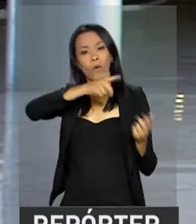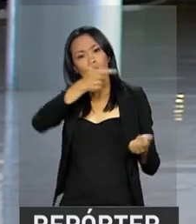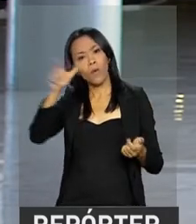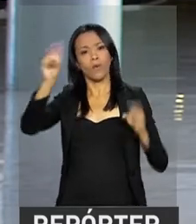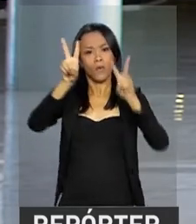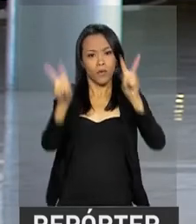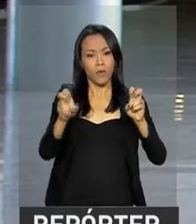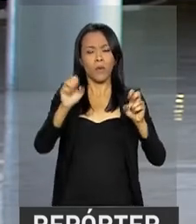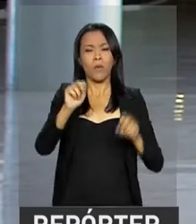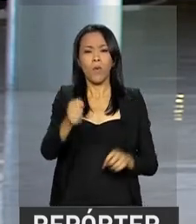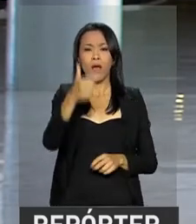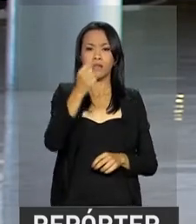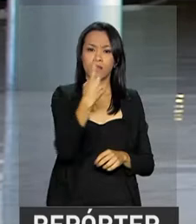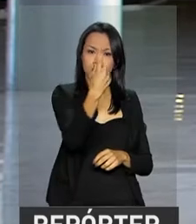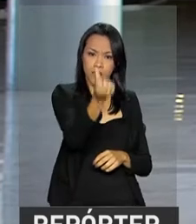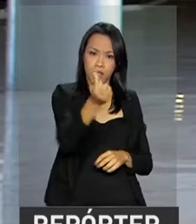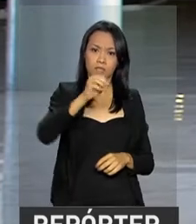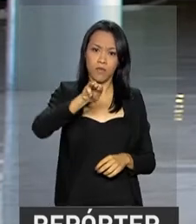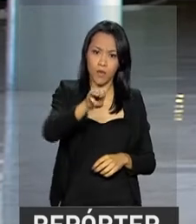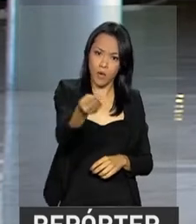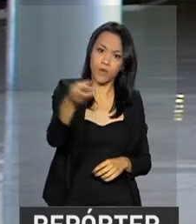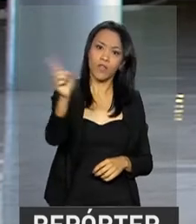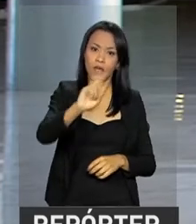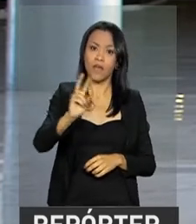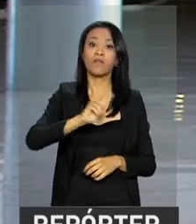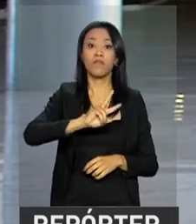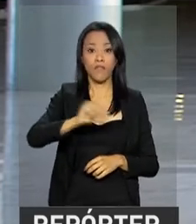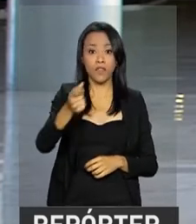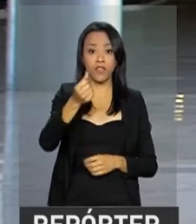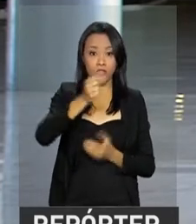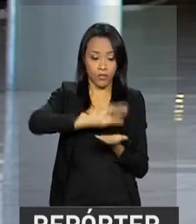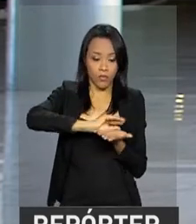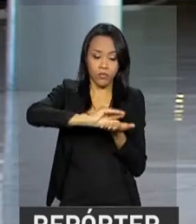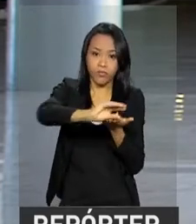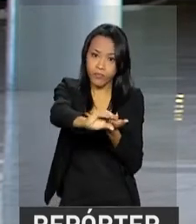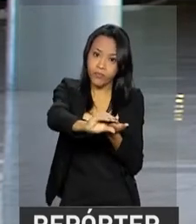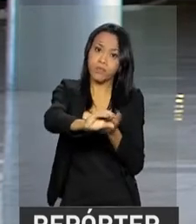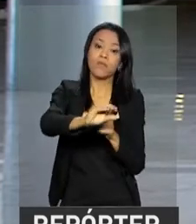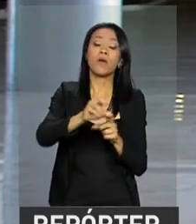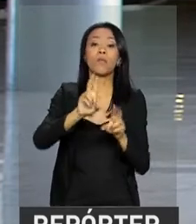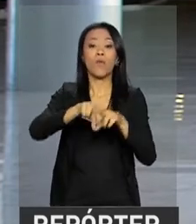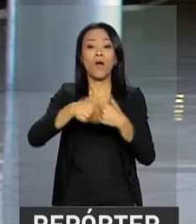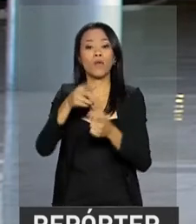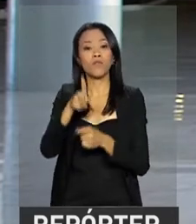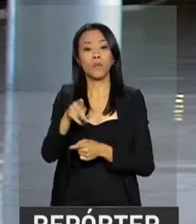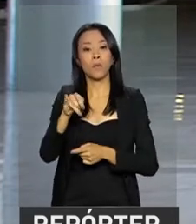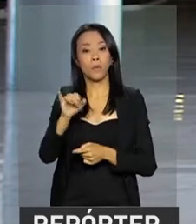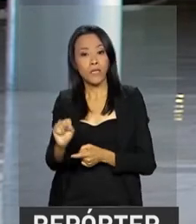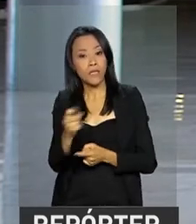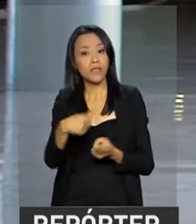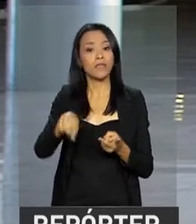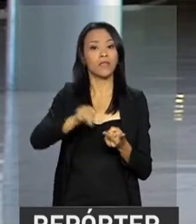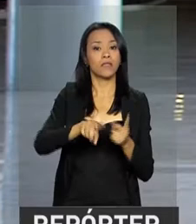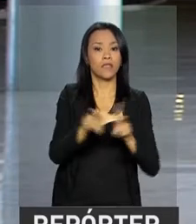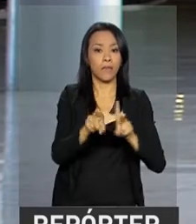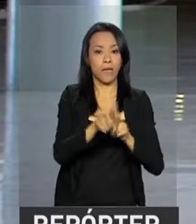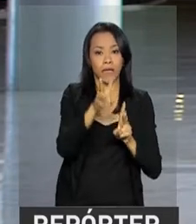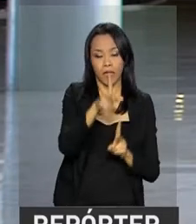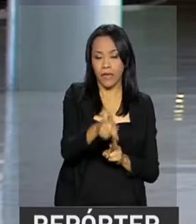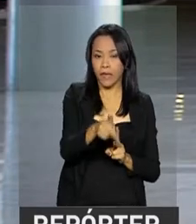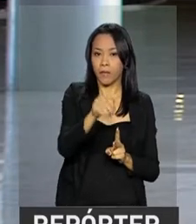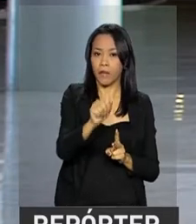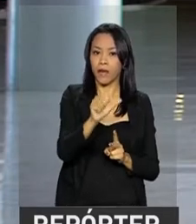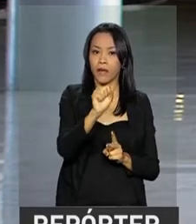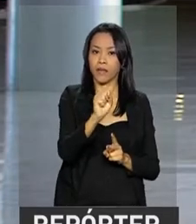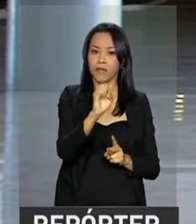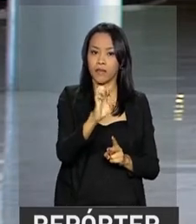16 bilhões de reais vão ser liberados pelo governo do PIS e do PASEP, para facilitar aí o